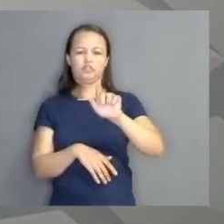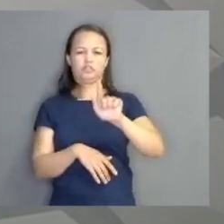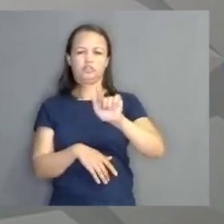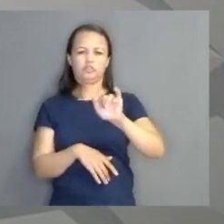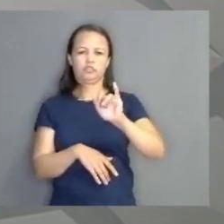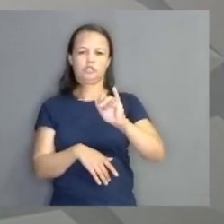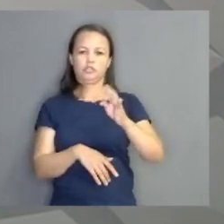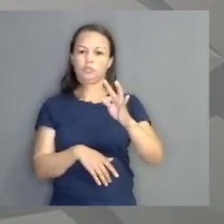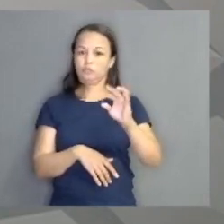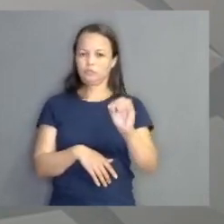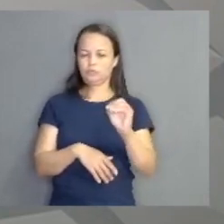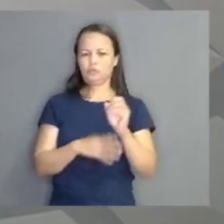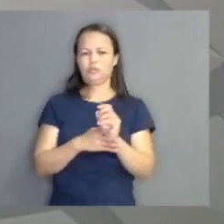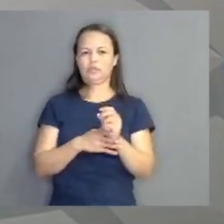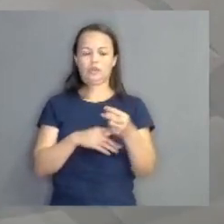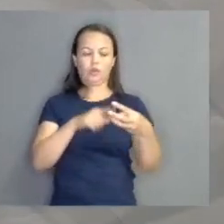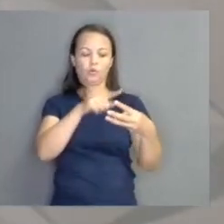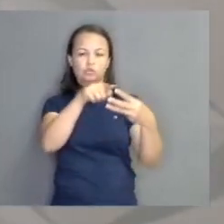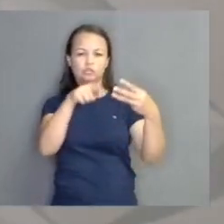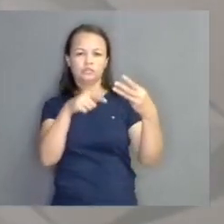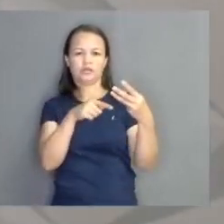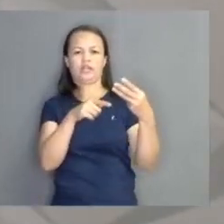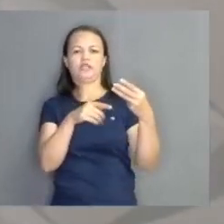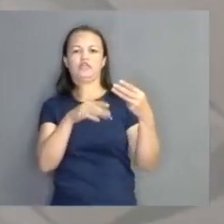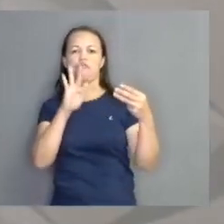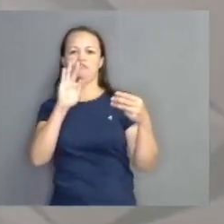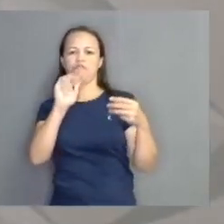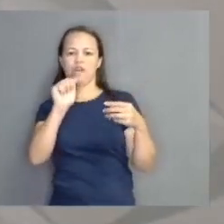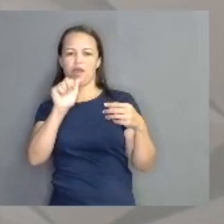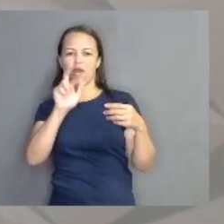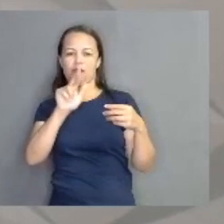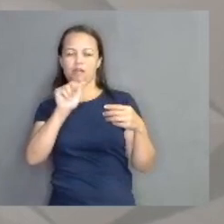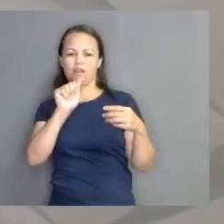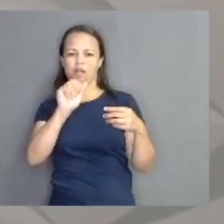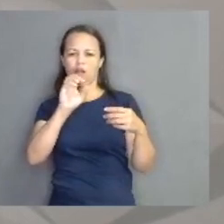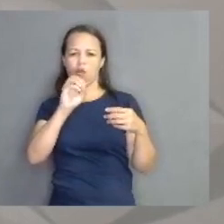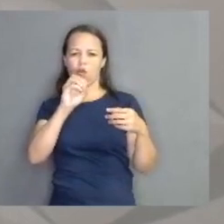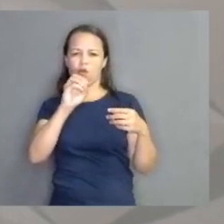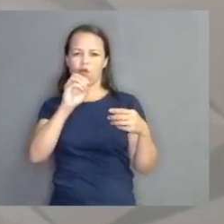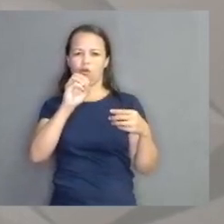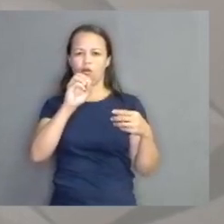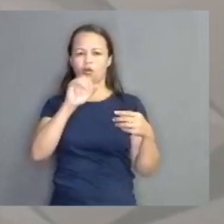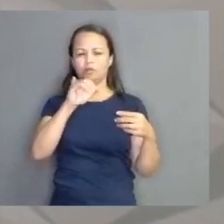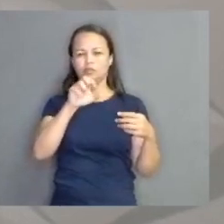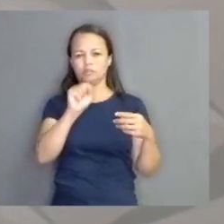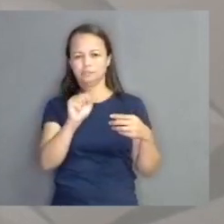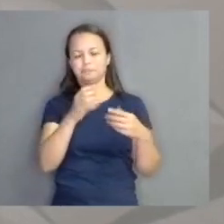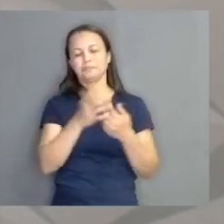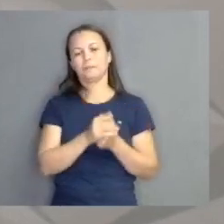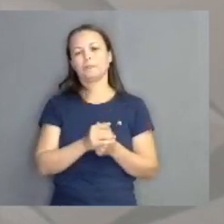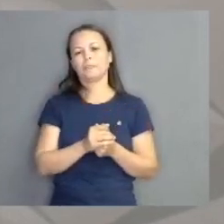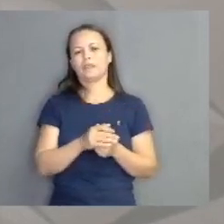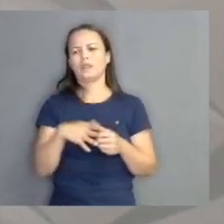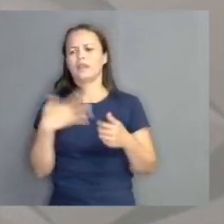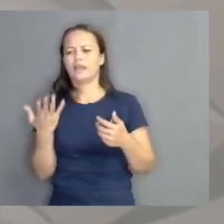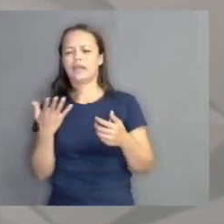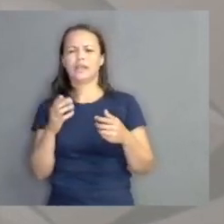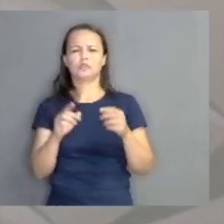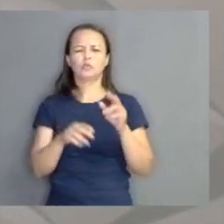faraós. Tá certo? Esses 3 faraós, é tudo com Q, o nome deles, viu, gente?